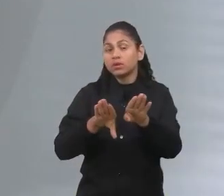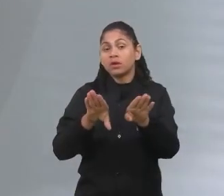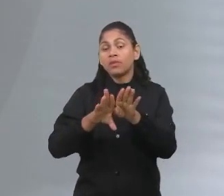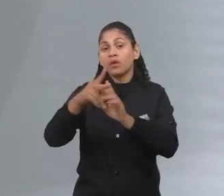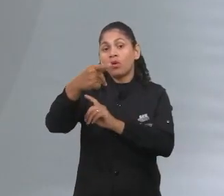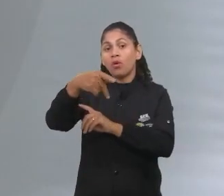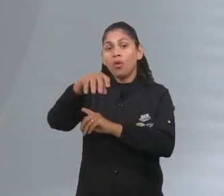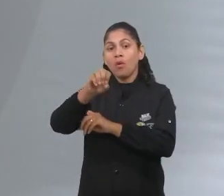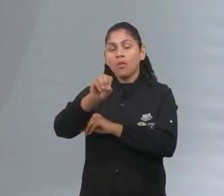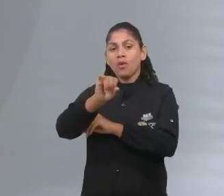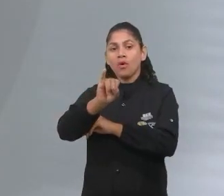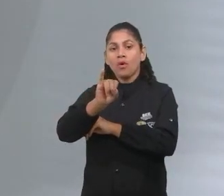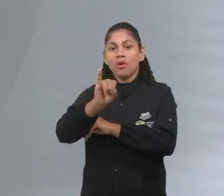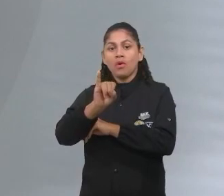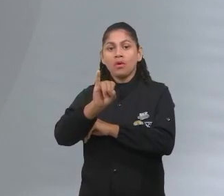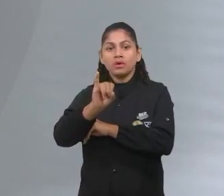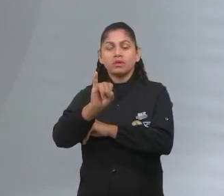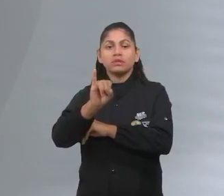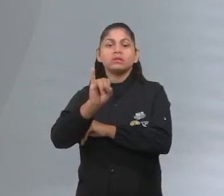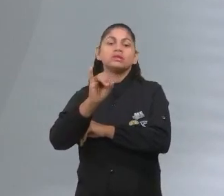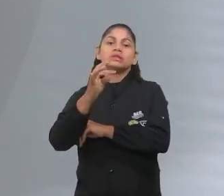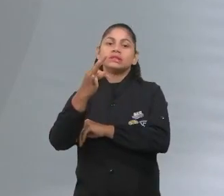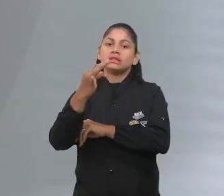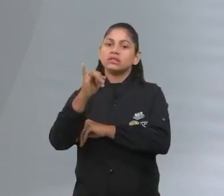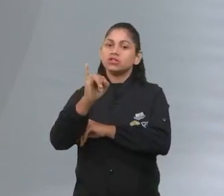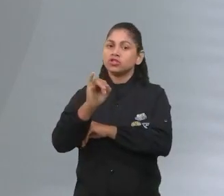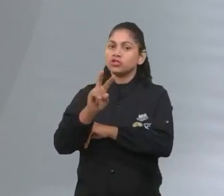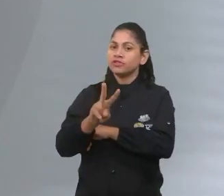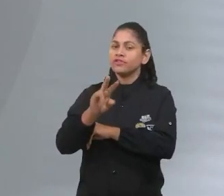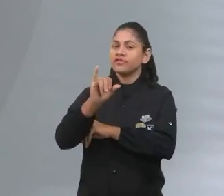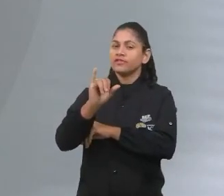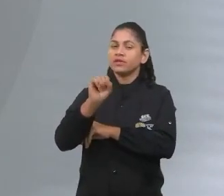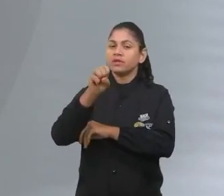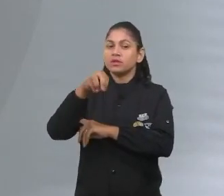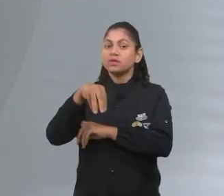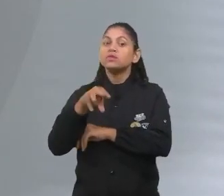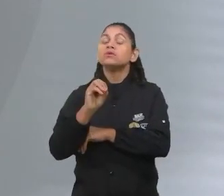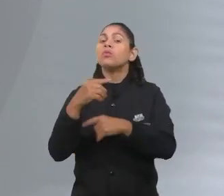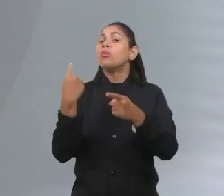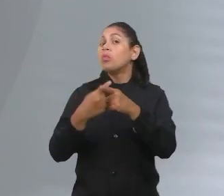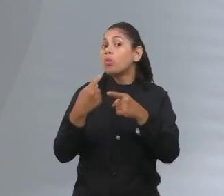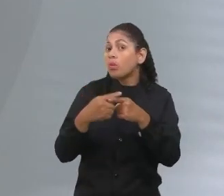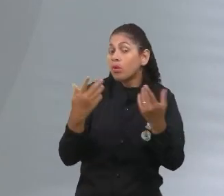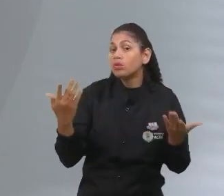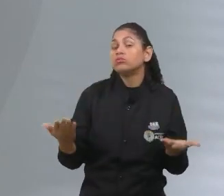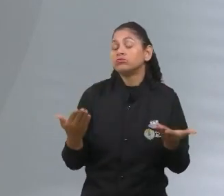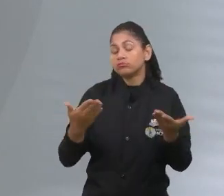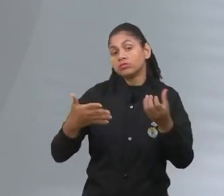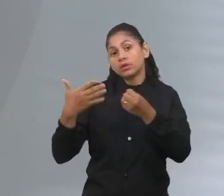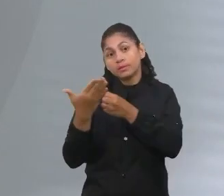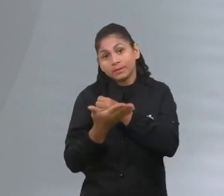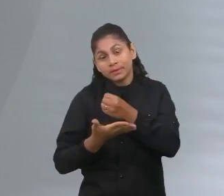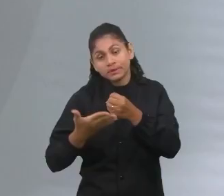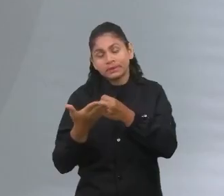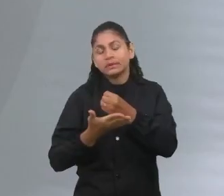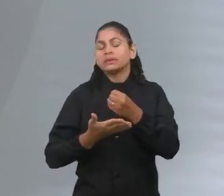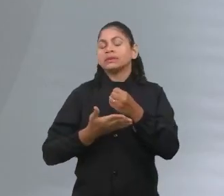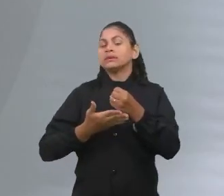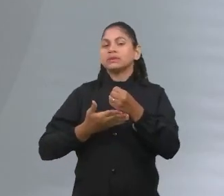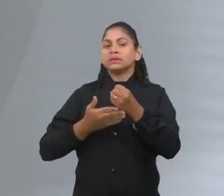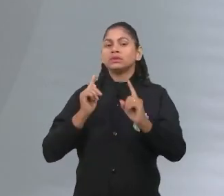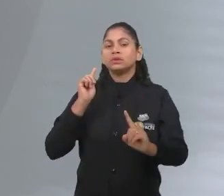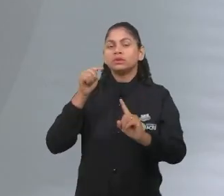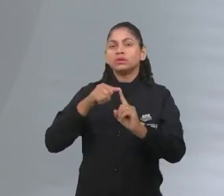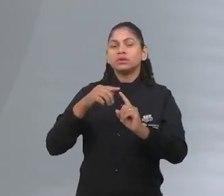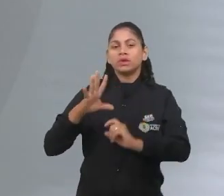Agora, é importante se deter um pouquinho nessa questão do positivismo, porque o positivismo estabeleceu como lema